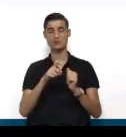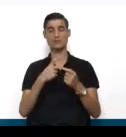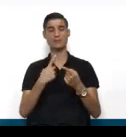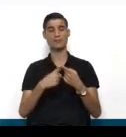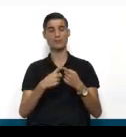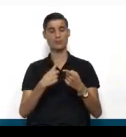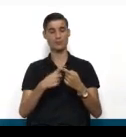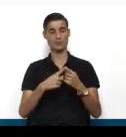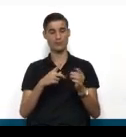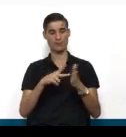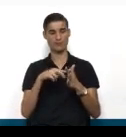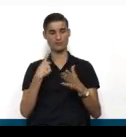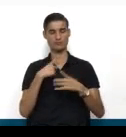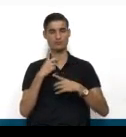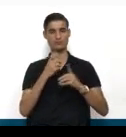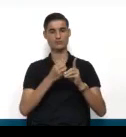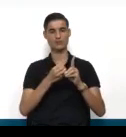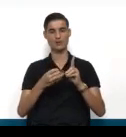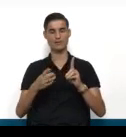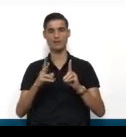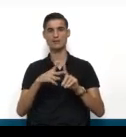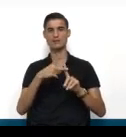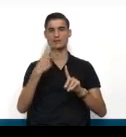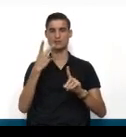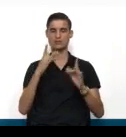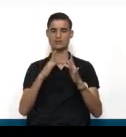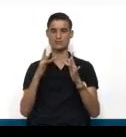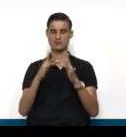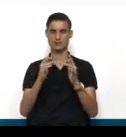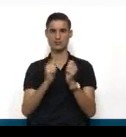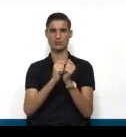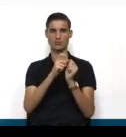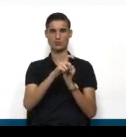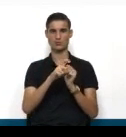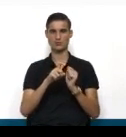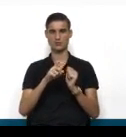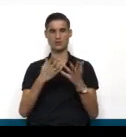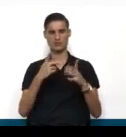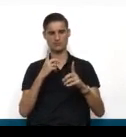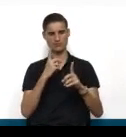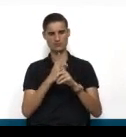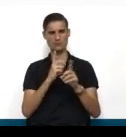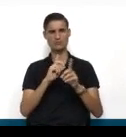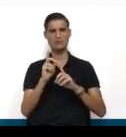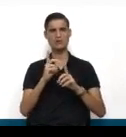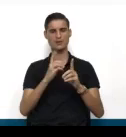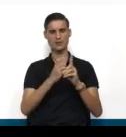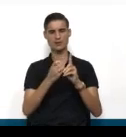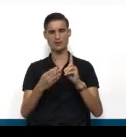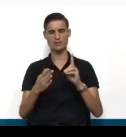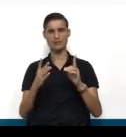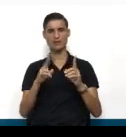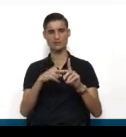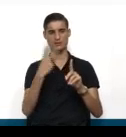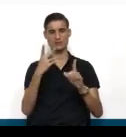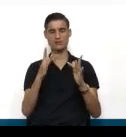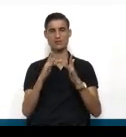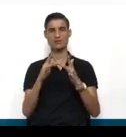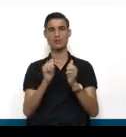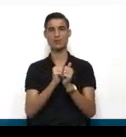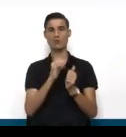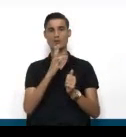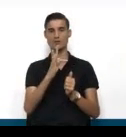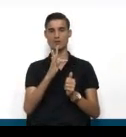aqui eu tenho uma derivada segunda em relação a x. E agora eu tenho que encontrar essa derivada segunda em relação a t. Então, eu vou